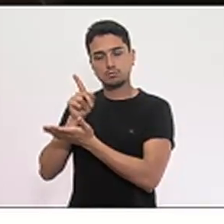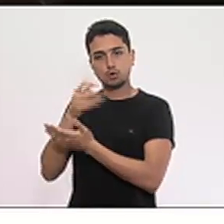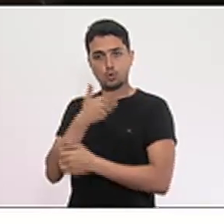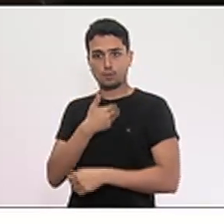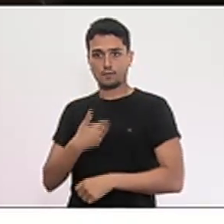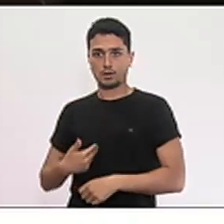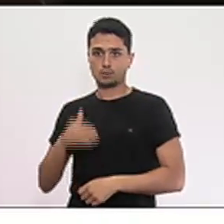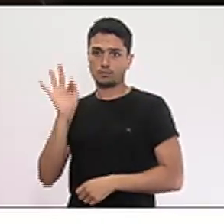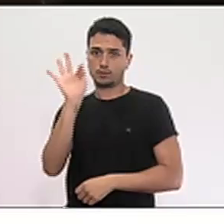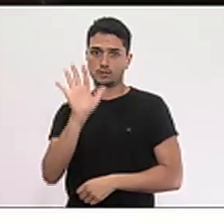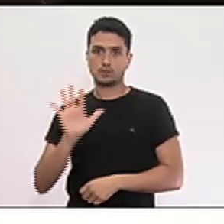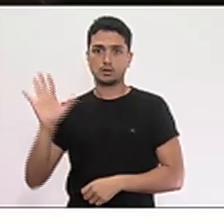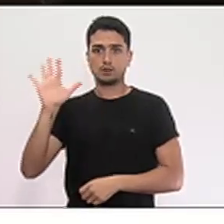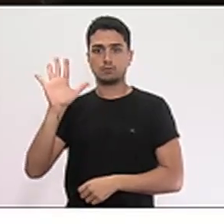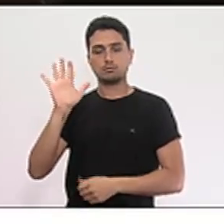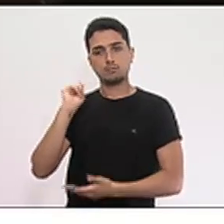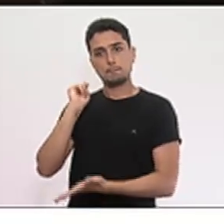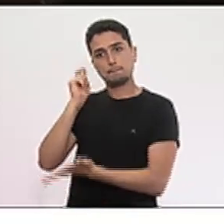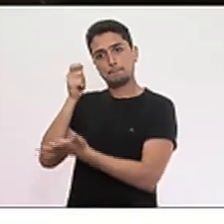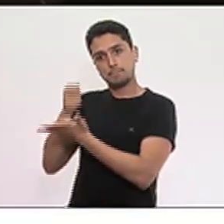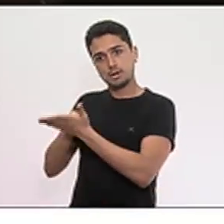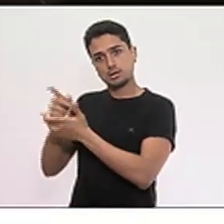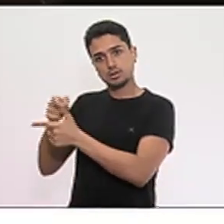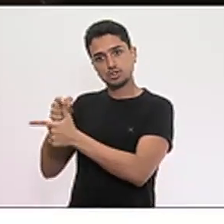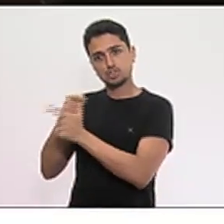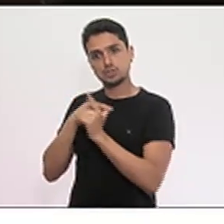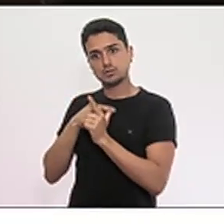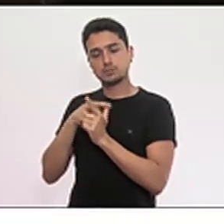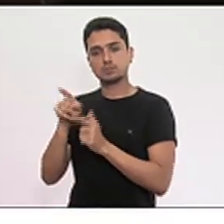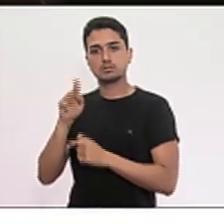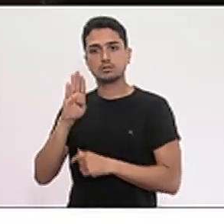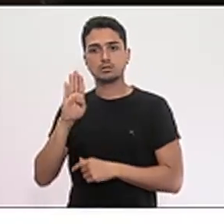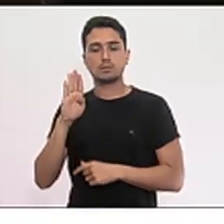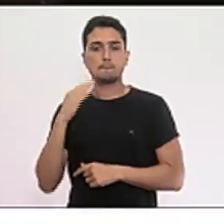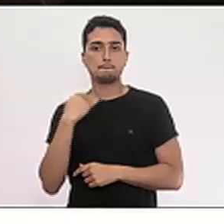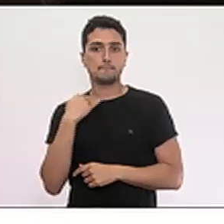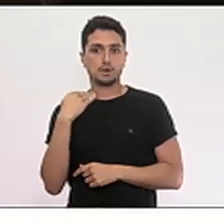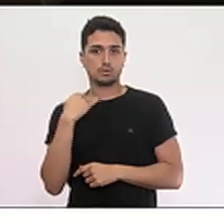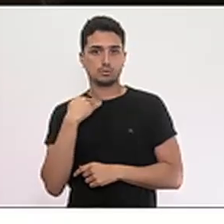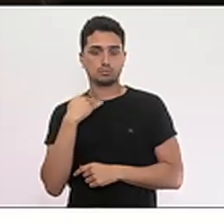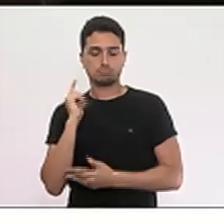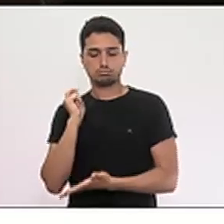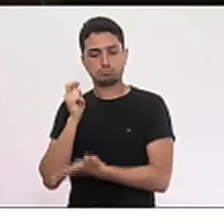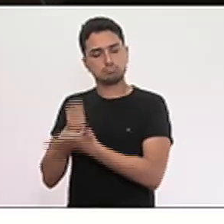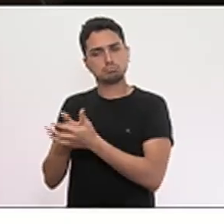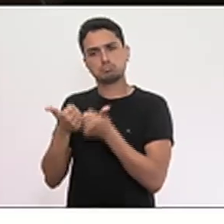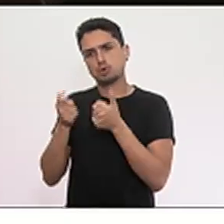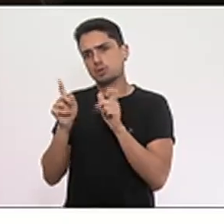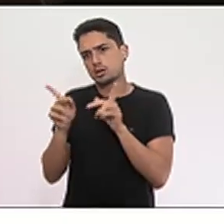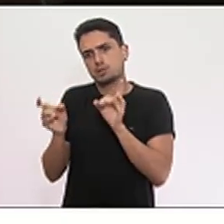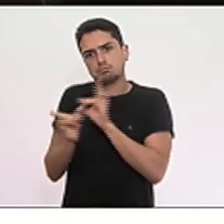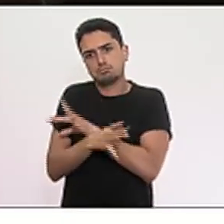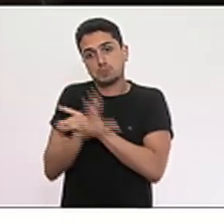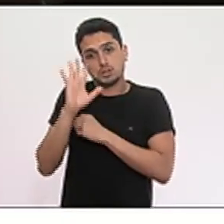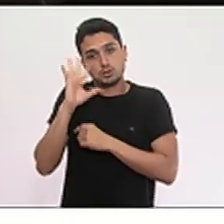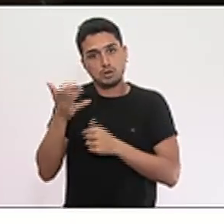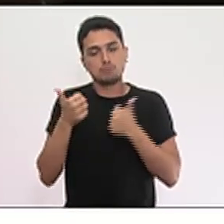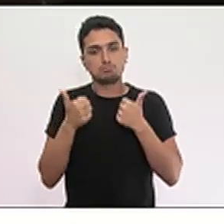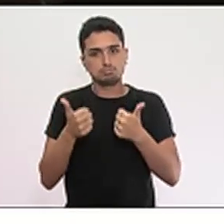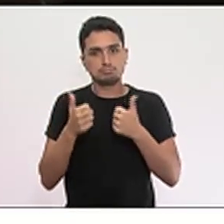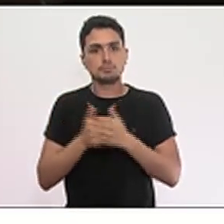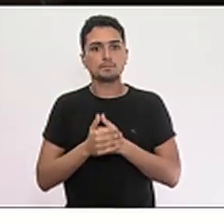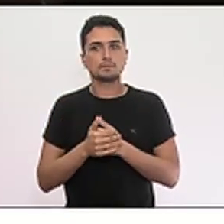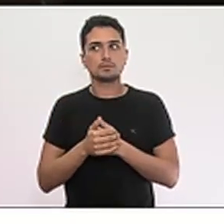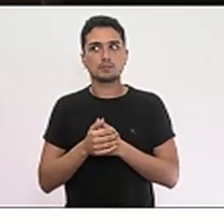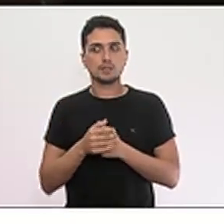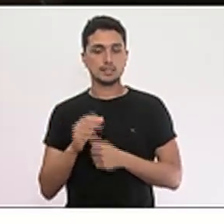receber esse dinheiro de volta, paga-se o Banco Paribas, e aí ficou tudo resolvido. Iria vender a SEDAI